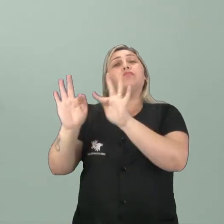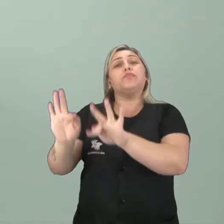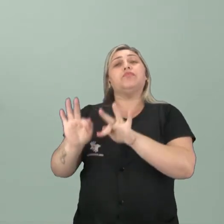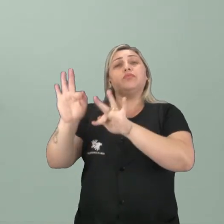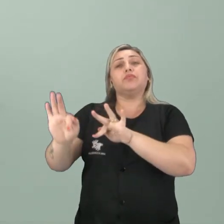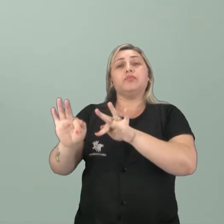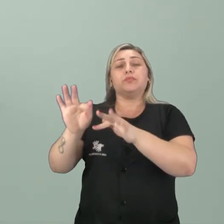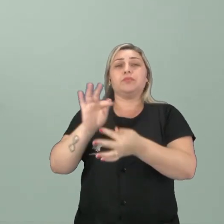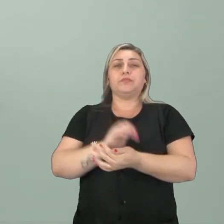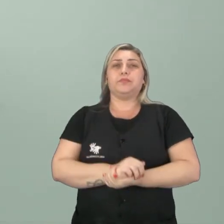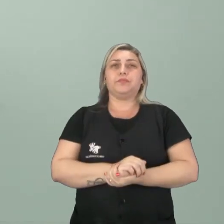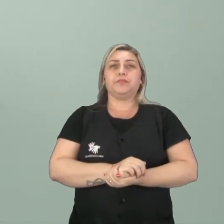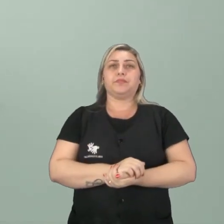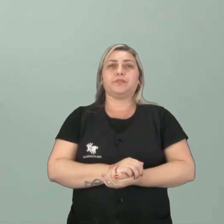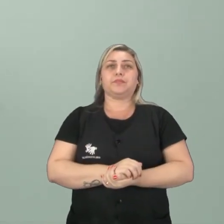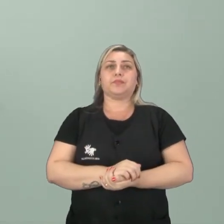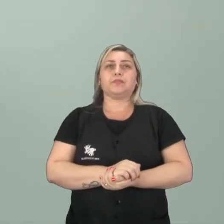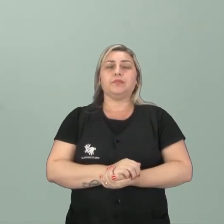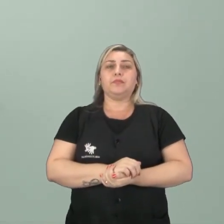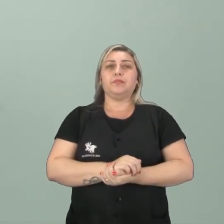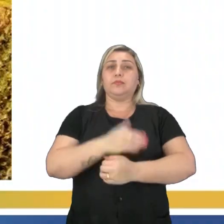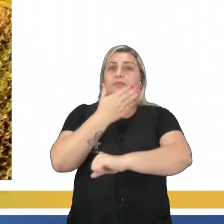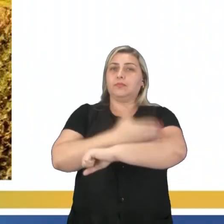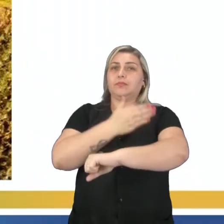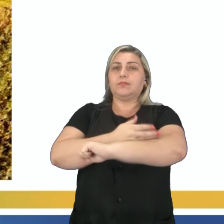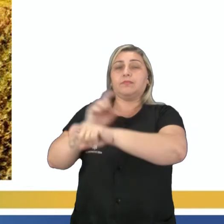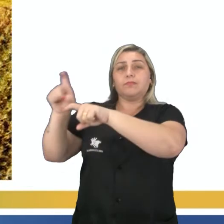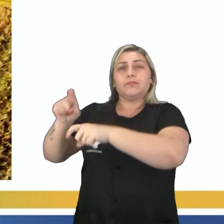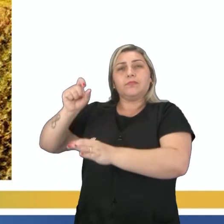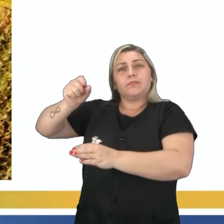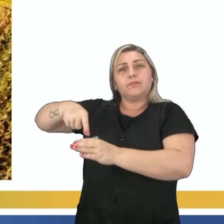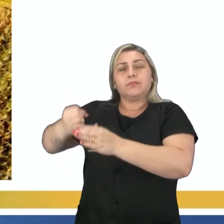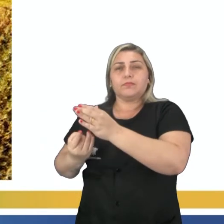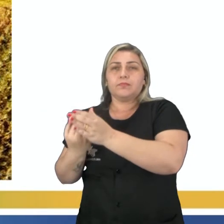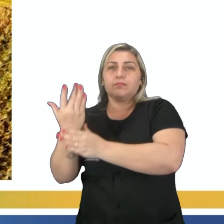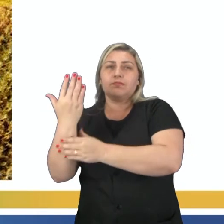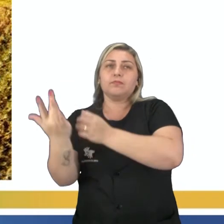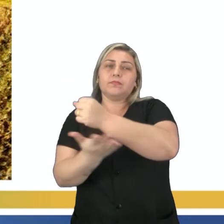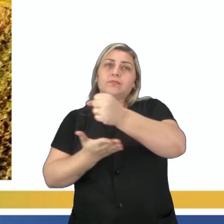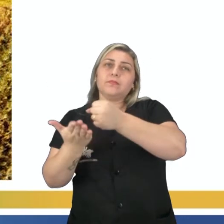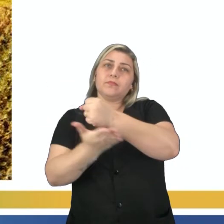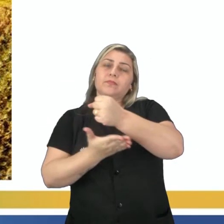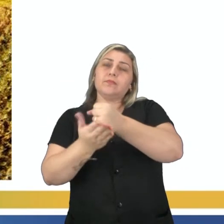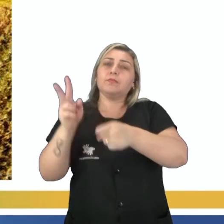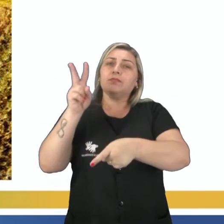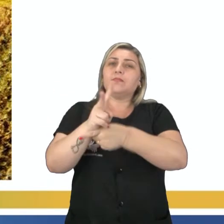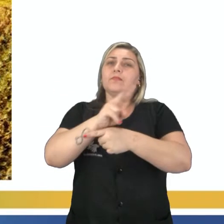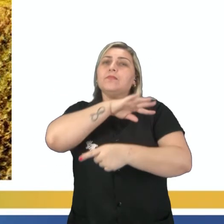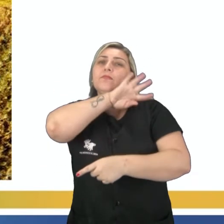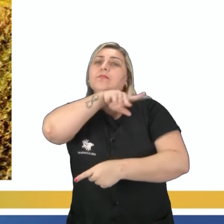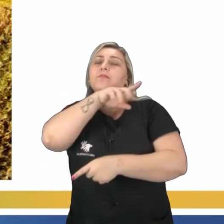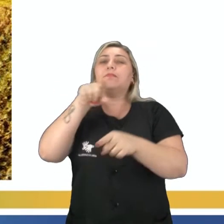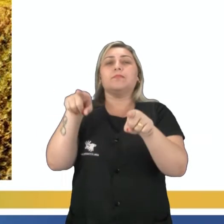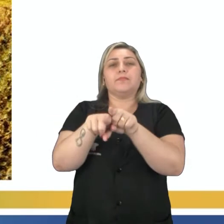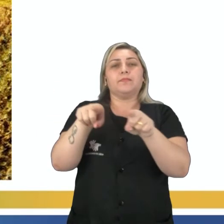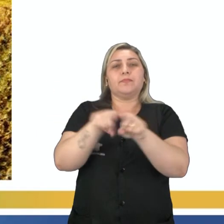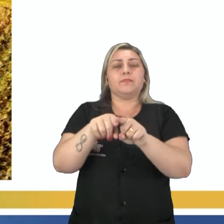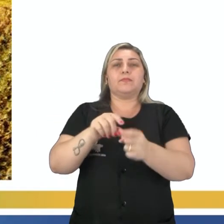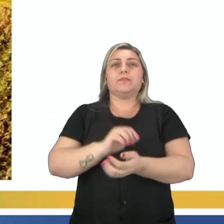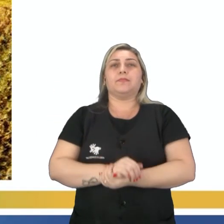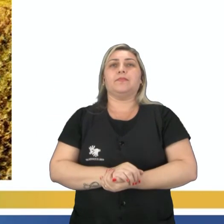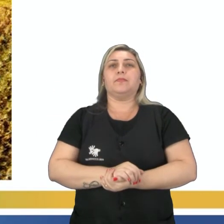forma de trabalho, certo? Geralmente era na prática da agricultura, né? A base era responsável por